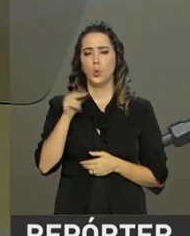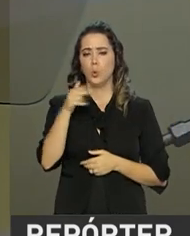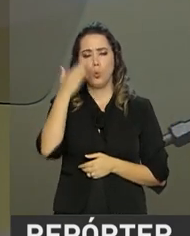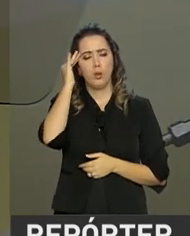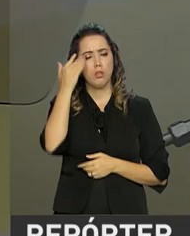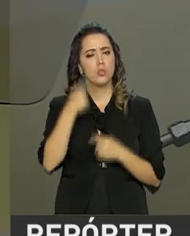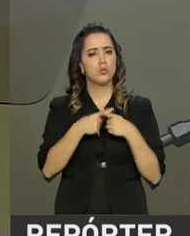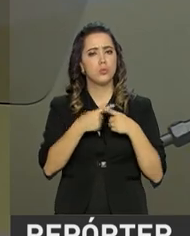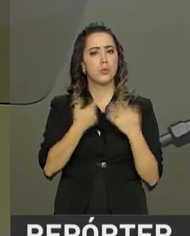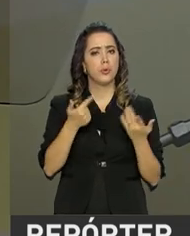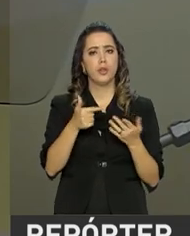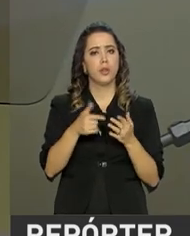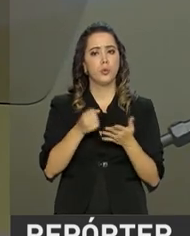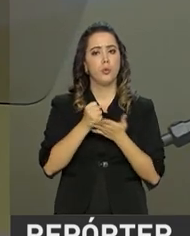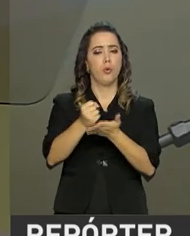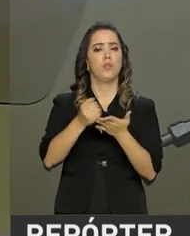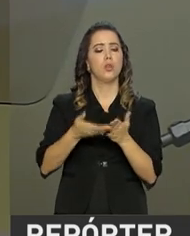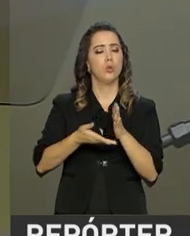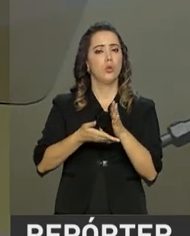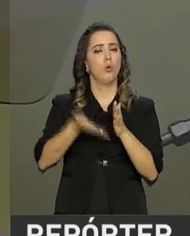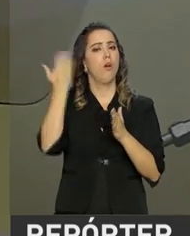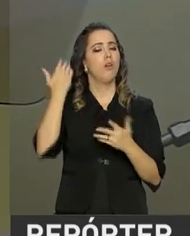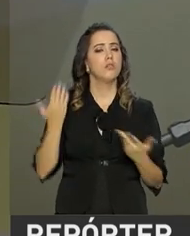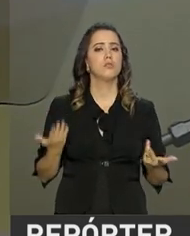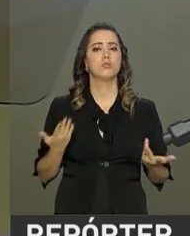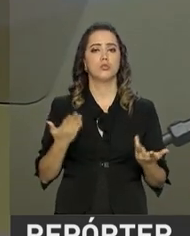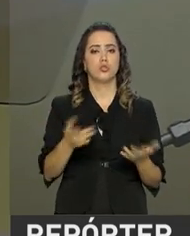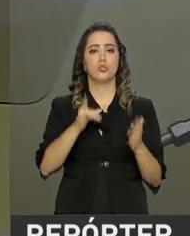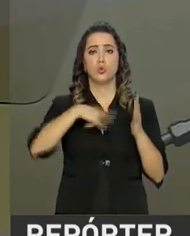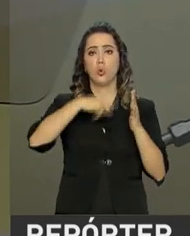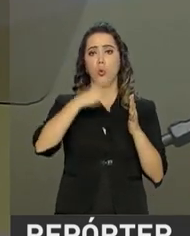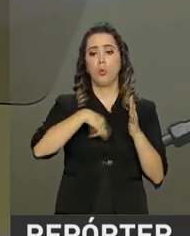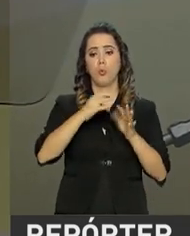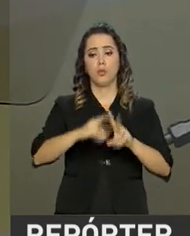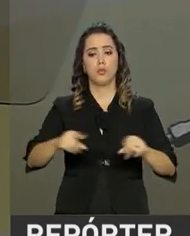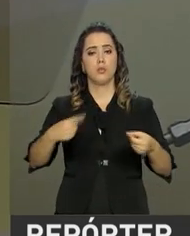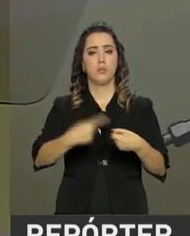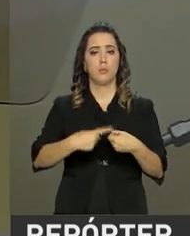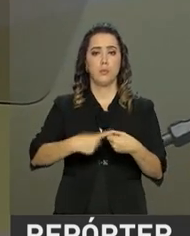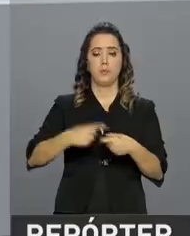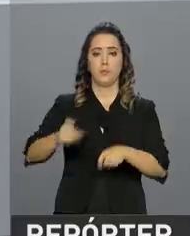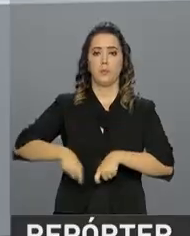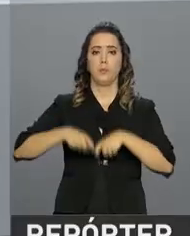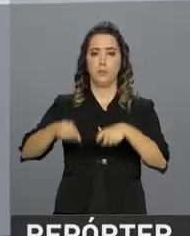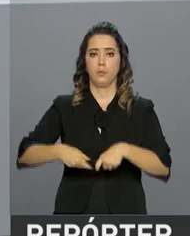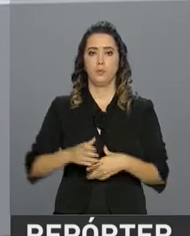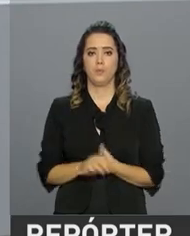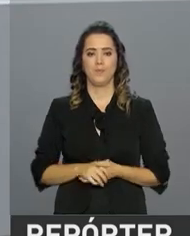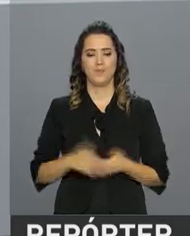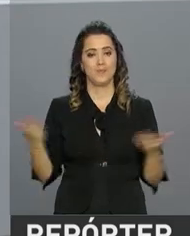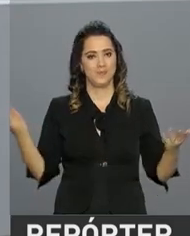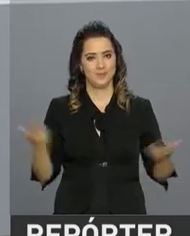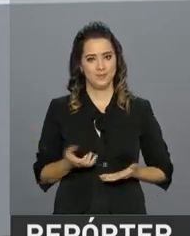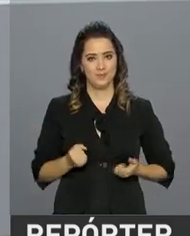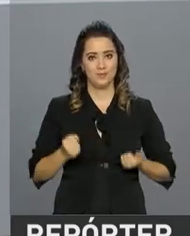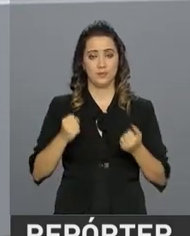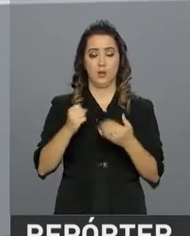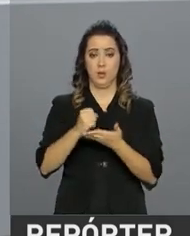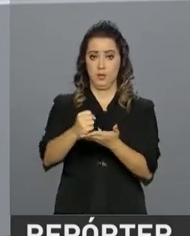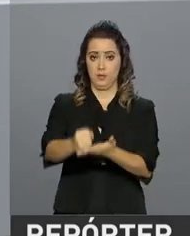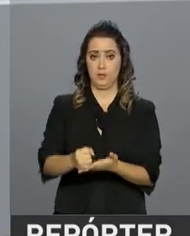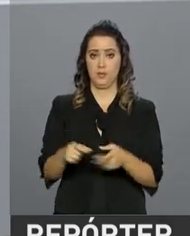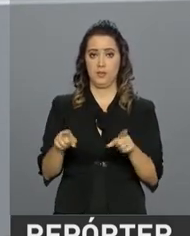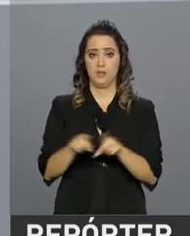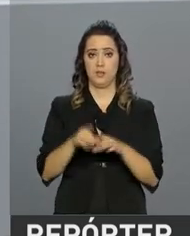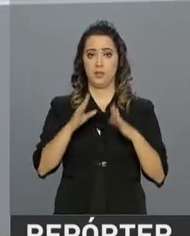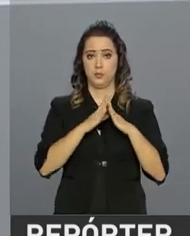nós não distribuímos esses títulos de regularização fundiária, urbana e rural. E hoje teve entrega de títulos